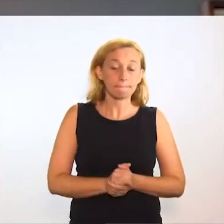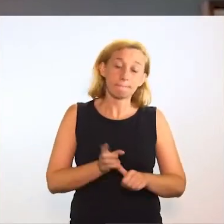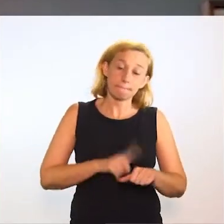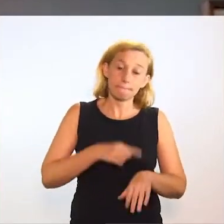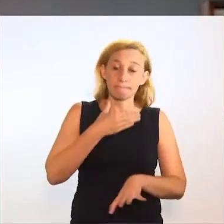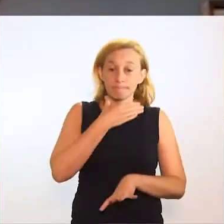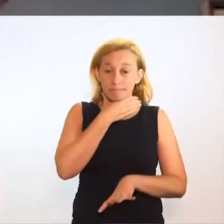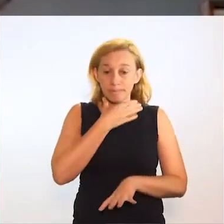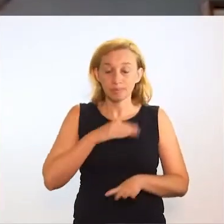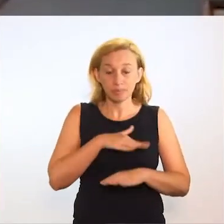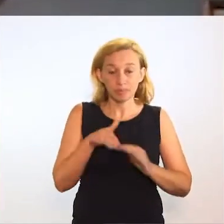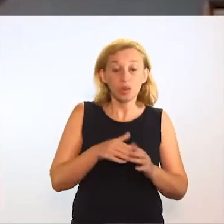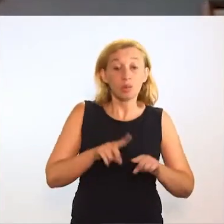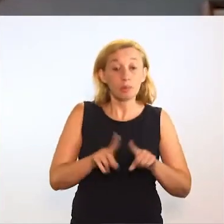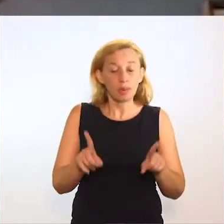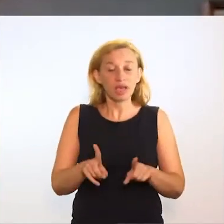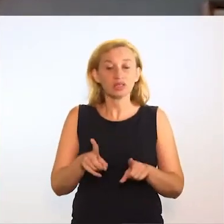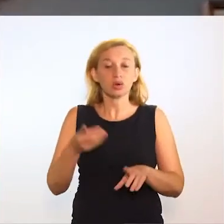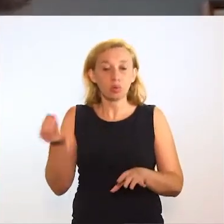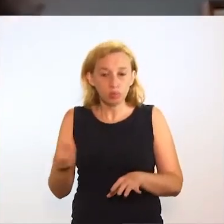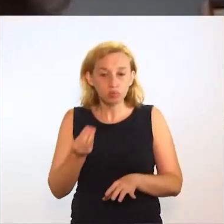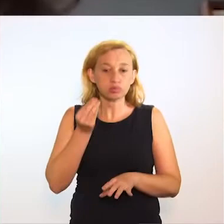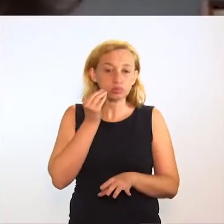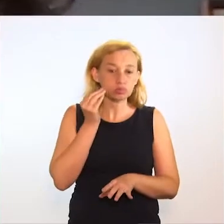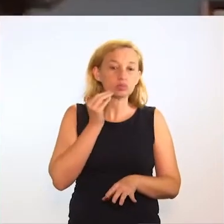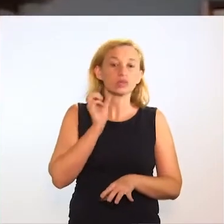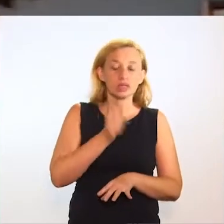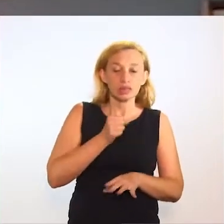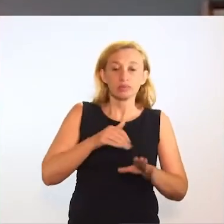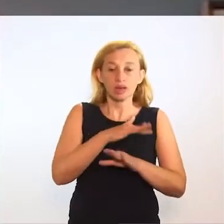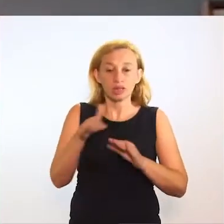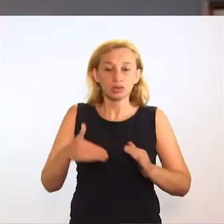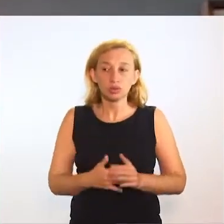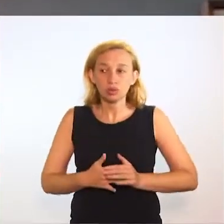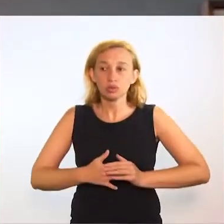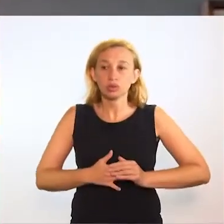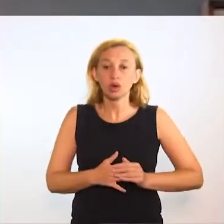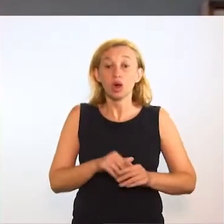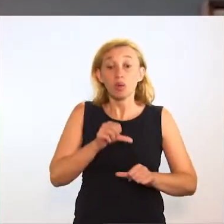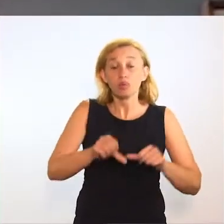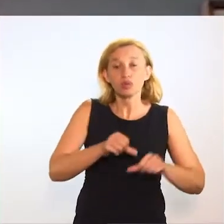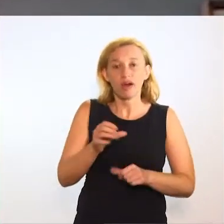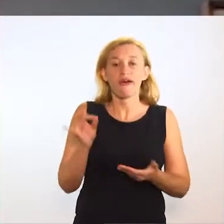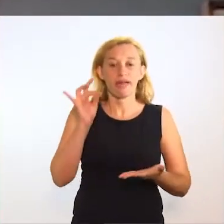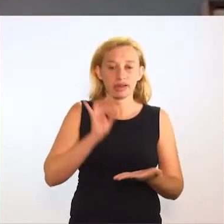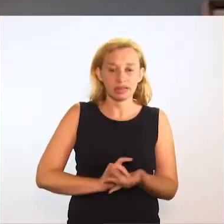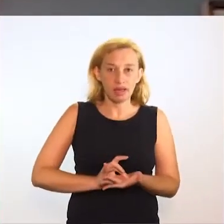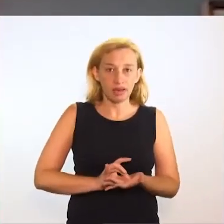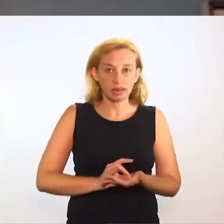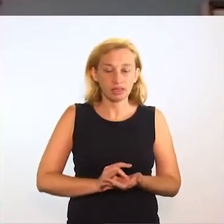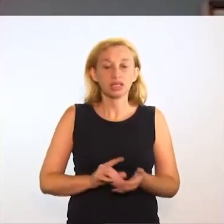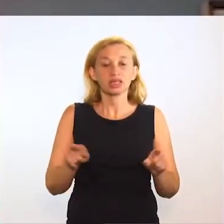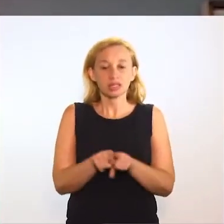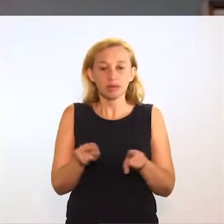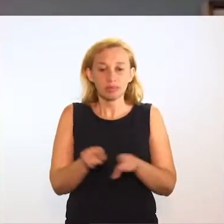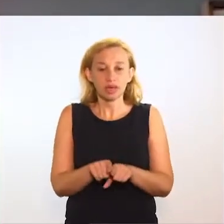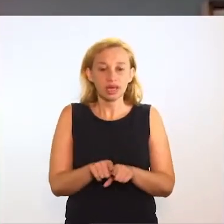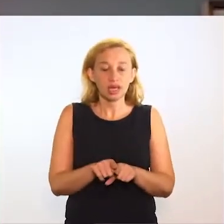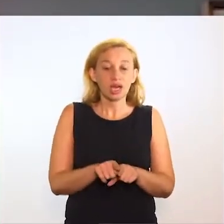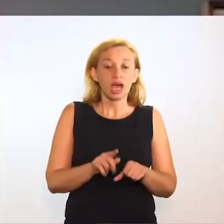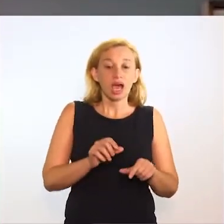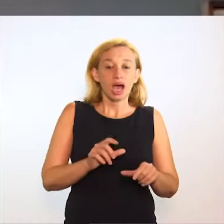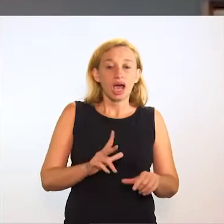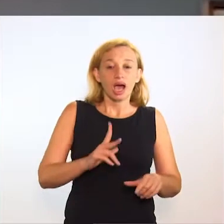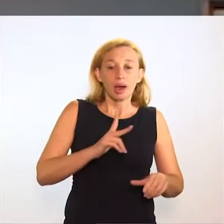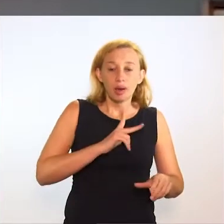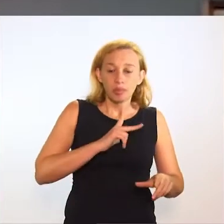pandemia é um momento muito crítico para todo mundo, mas também com muita oportunidade da gente mudar realidades, né? E também